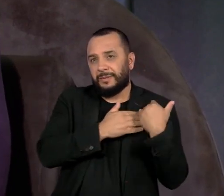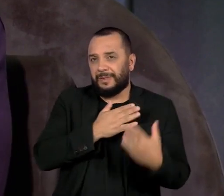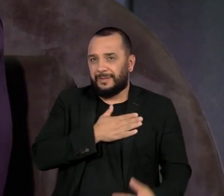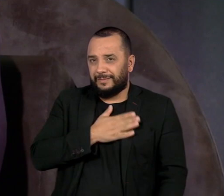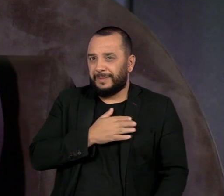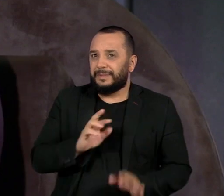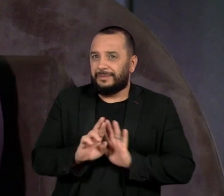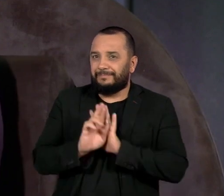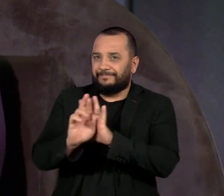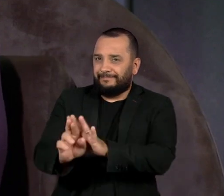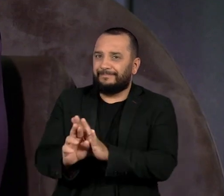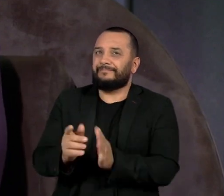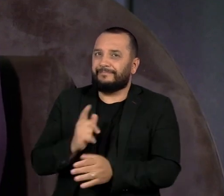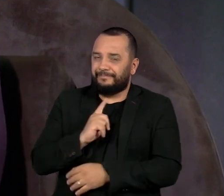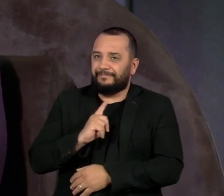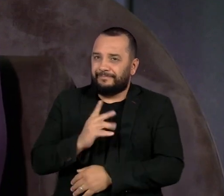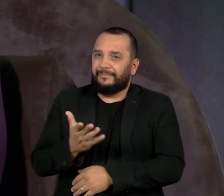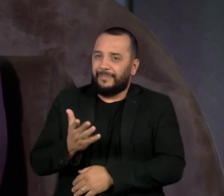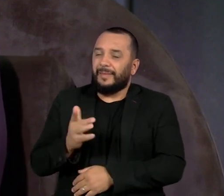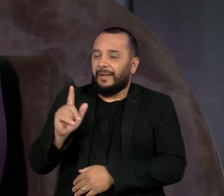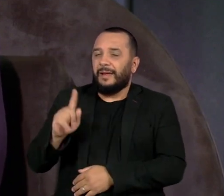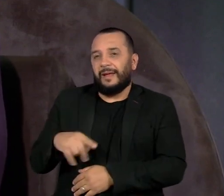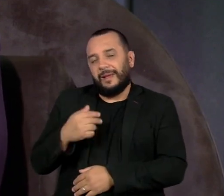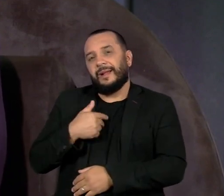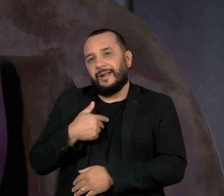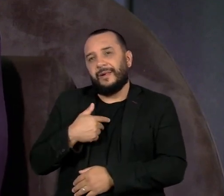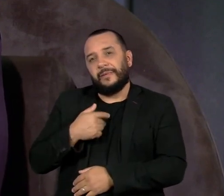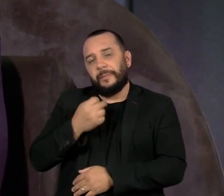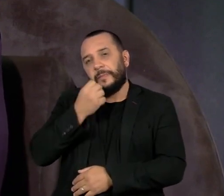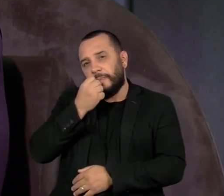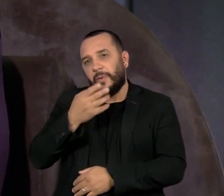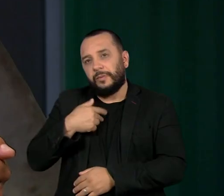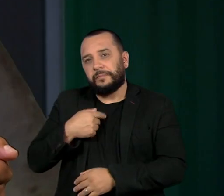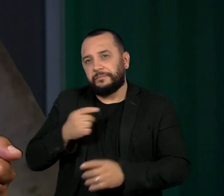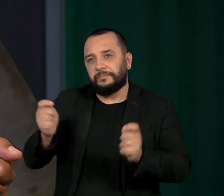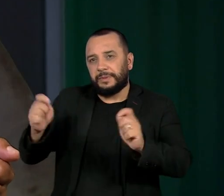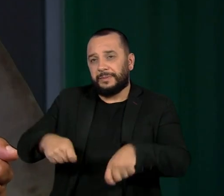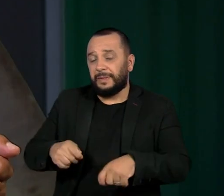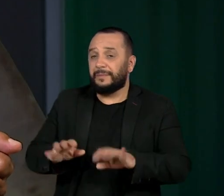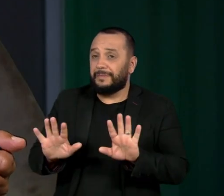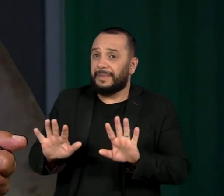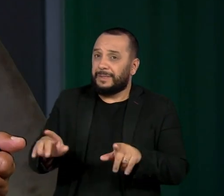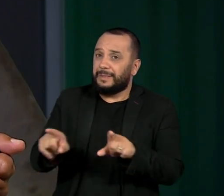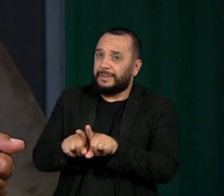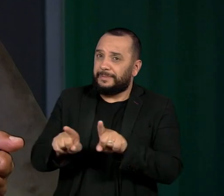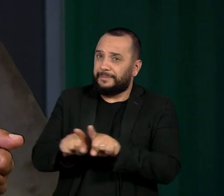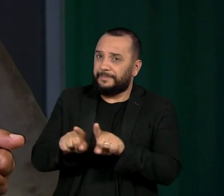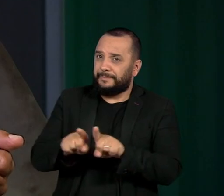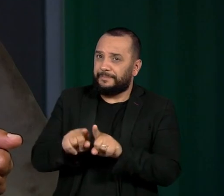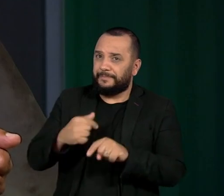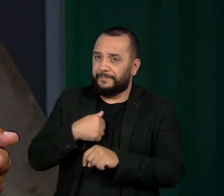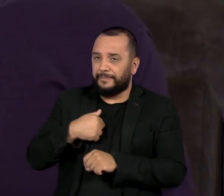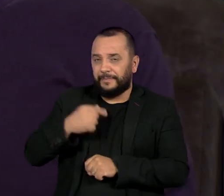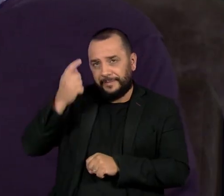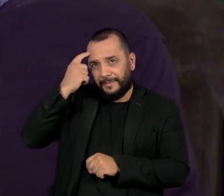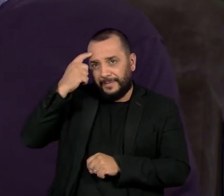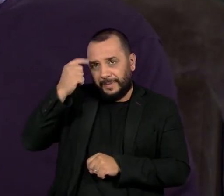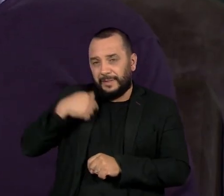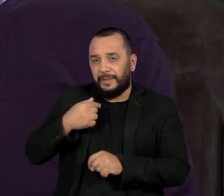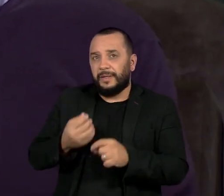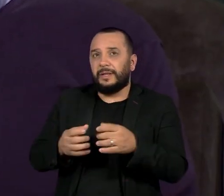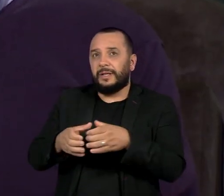enquanto representação, né? Então, tá ali já é um primeiro indício de possibilidade. Também, criando equipes diversas,